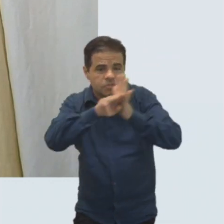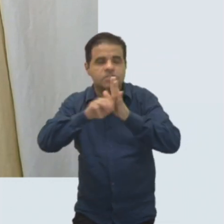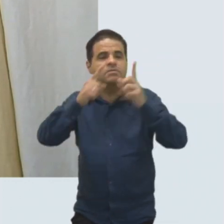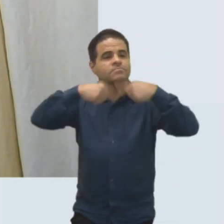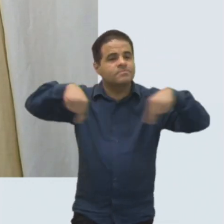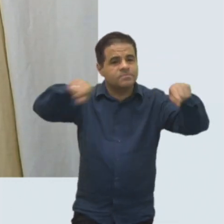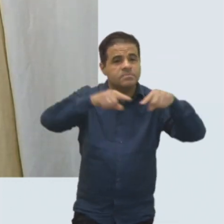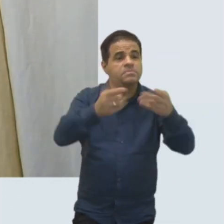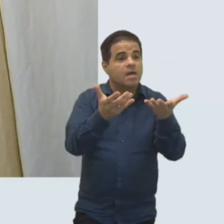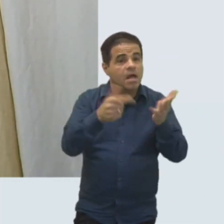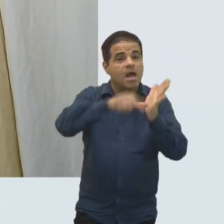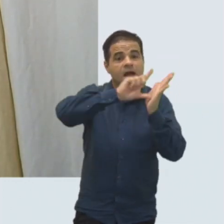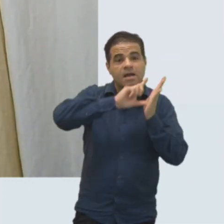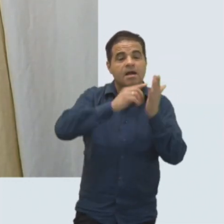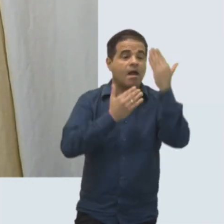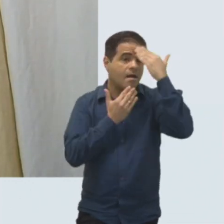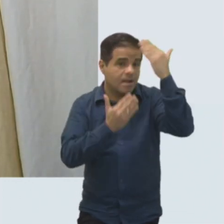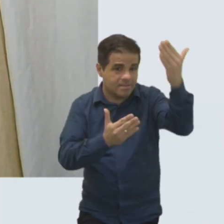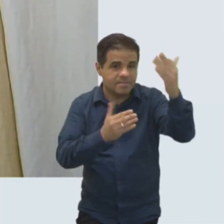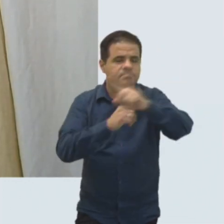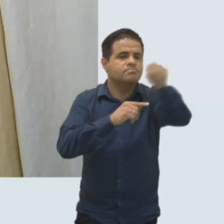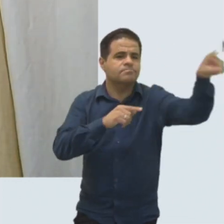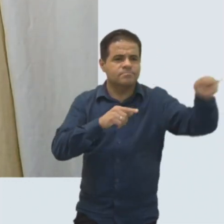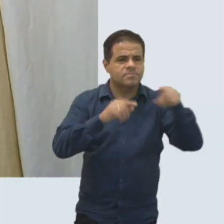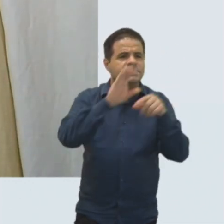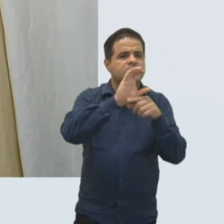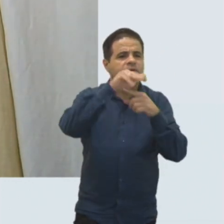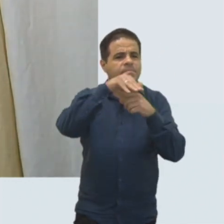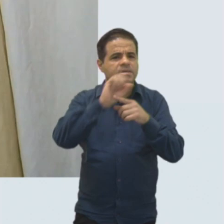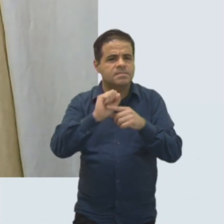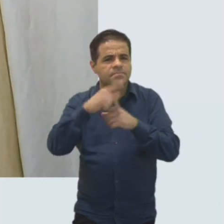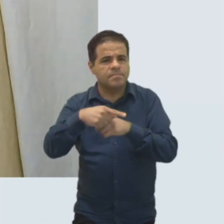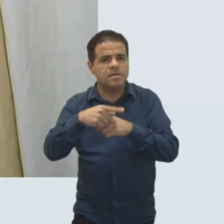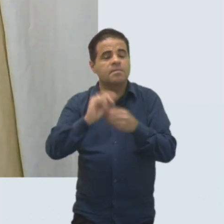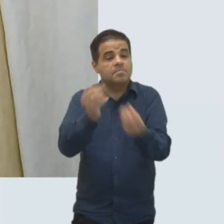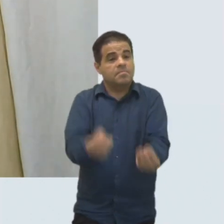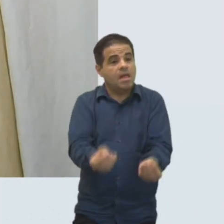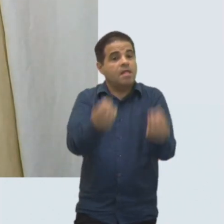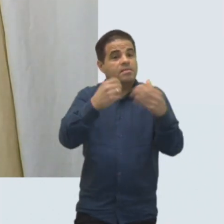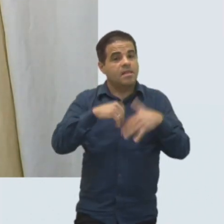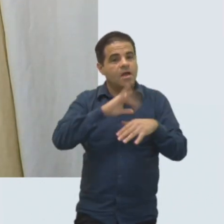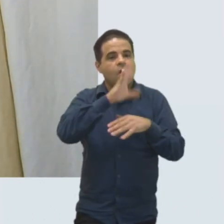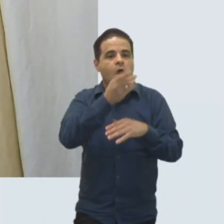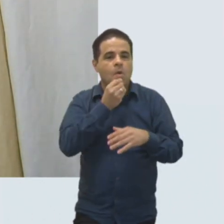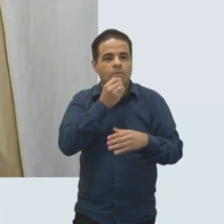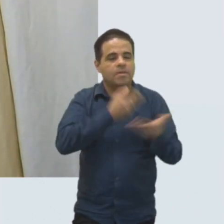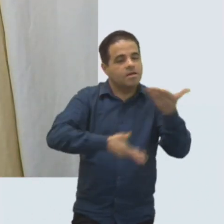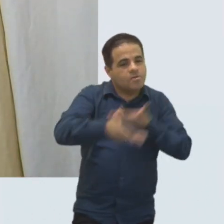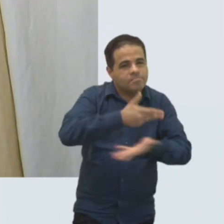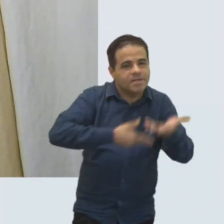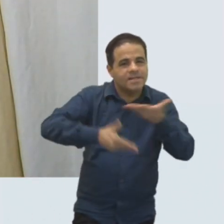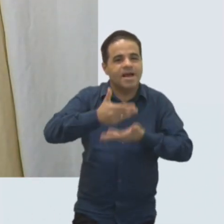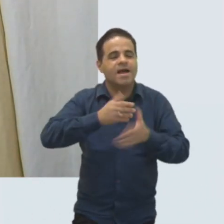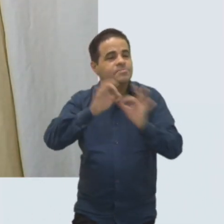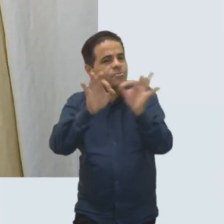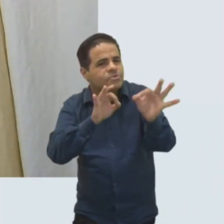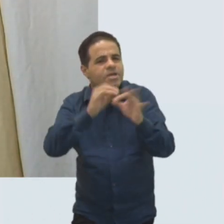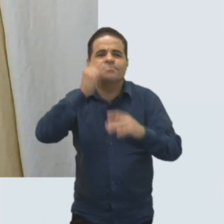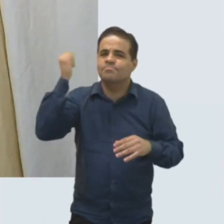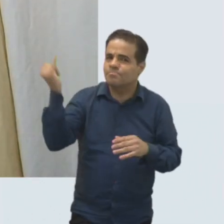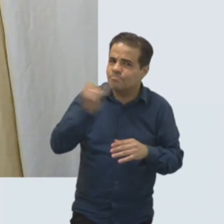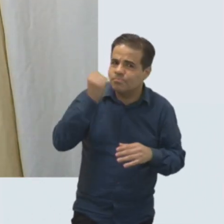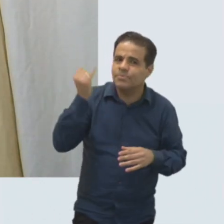Antes, eu gostaria de agradecer a equipe aí do CMSP, a equipe de formação, pela oportunidade de poder compartilhar esse projeto. Isso é importante, falar um pouco disso,